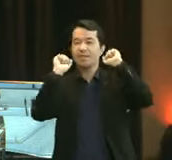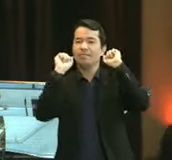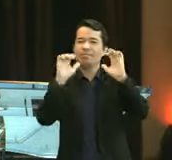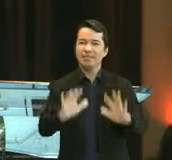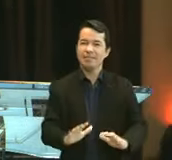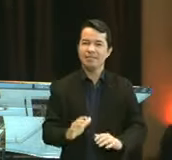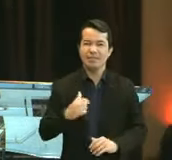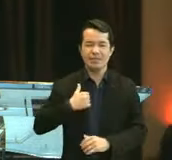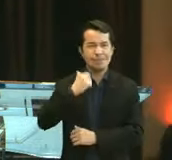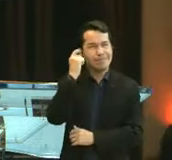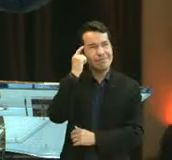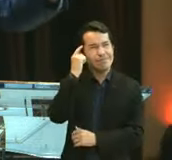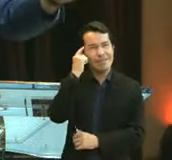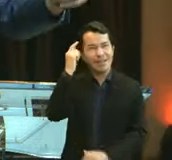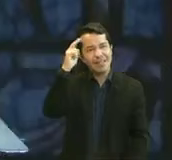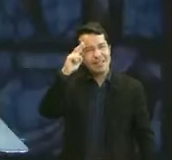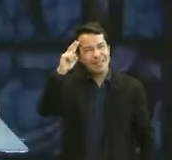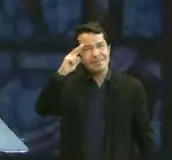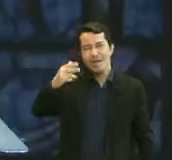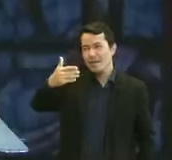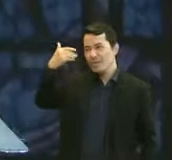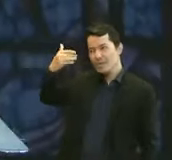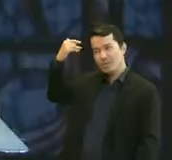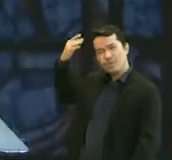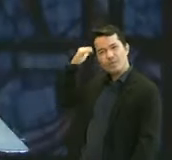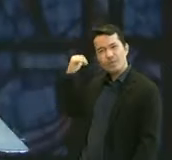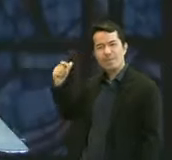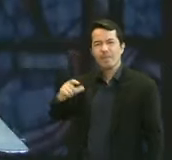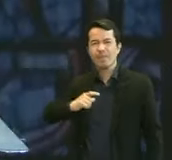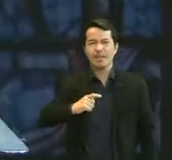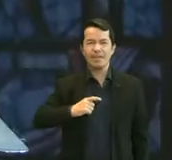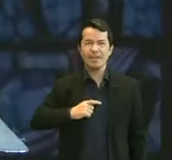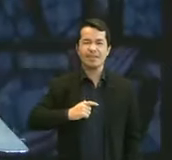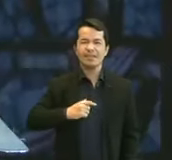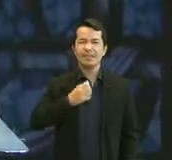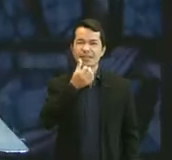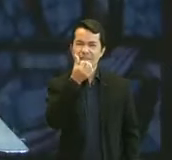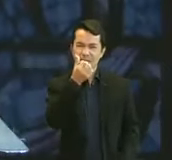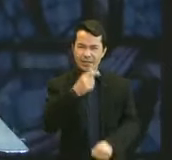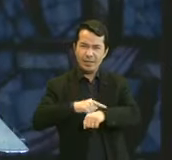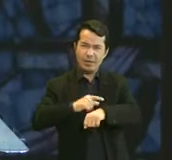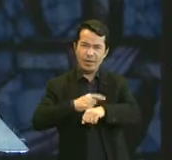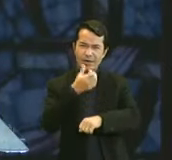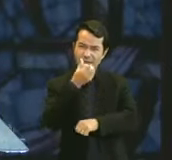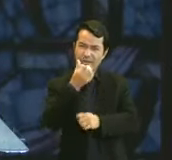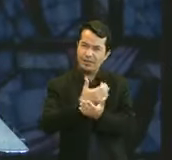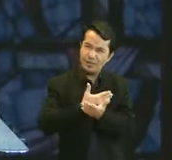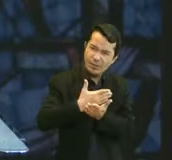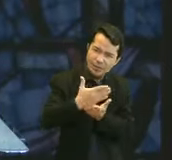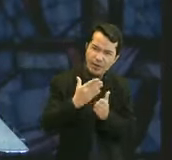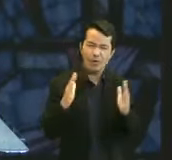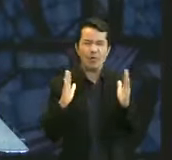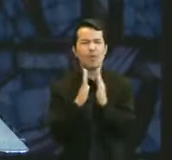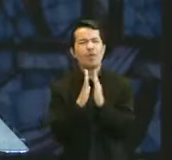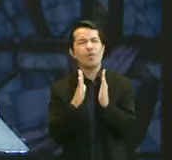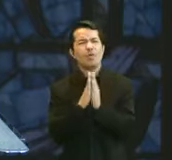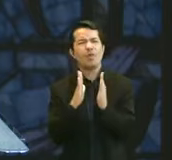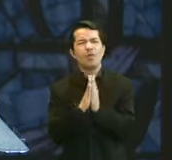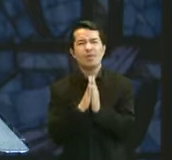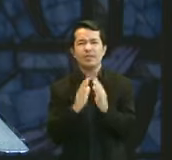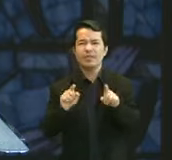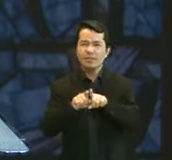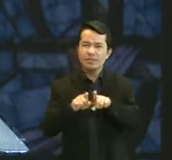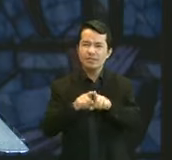lembrei, quando eu comecei o movimento de oração às 6 da manhã, essa canção foi uma das primeiras